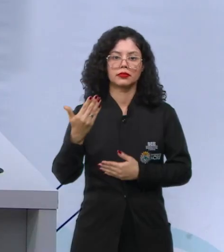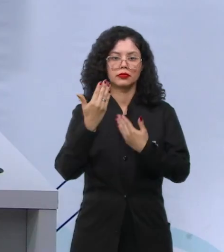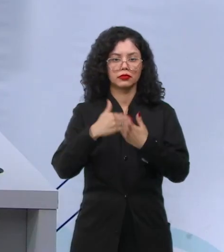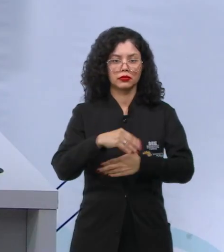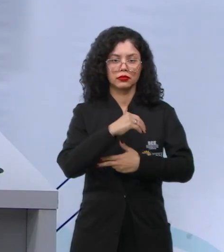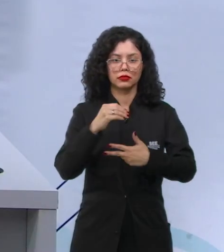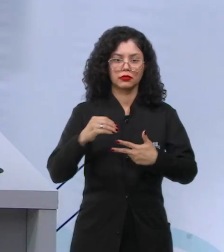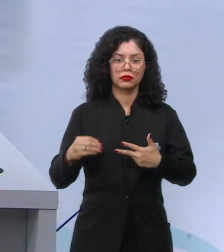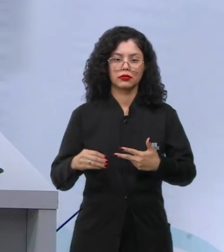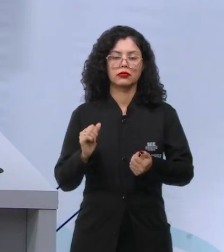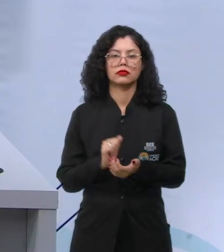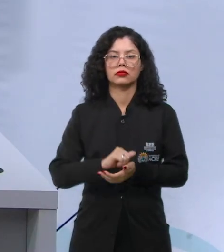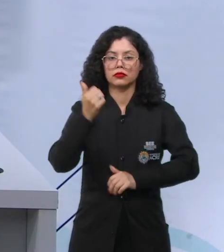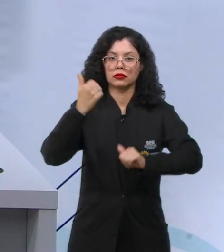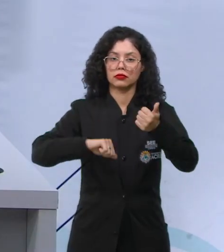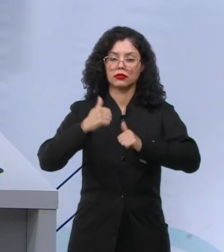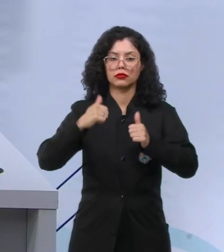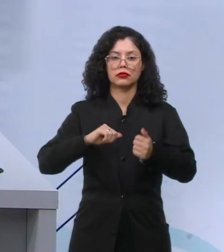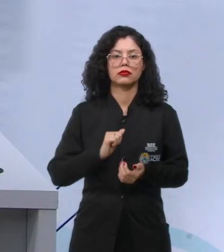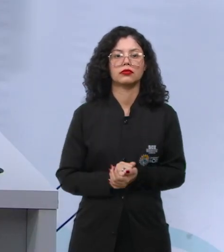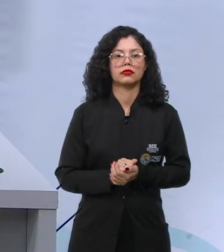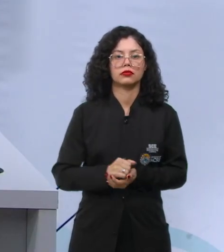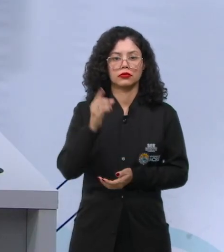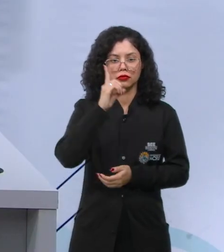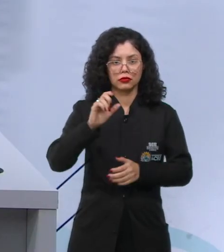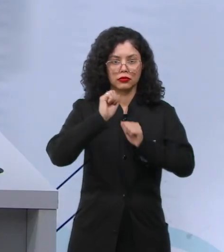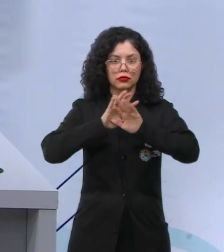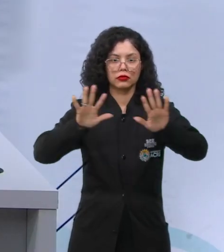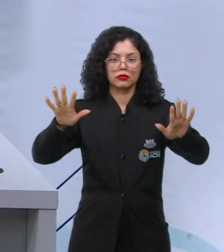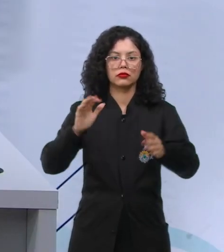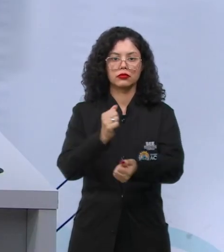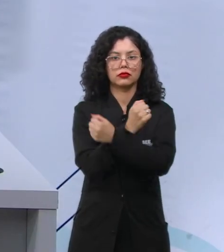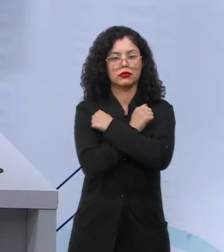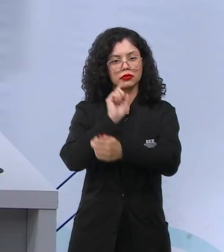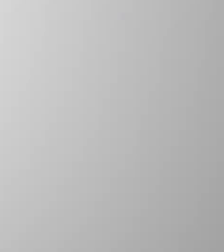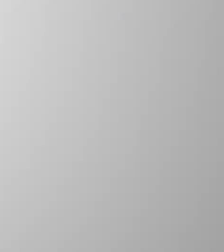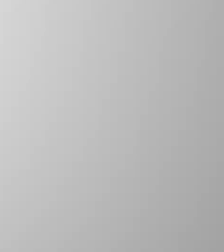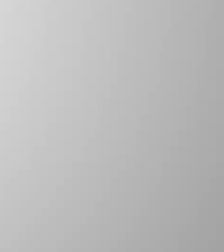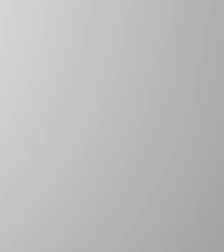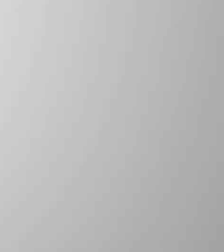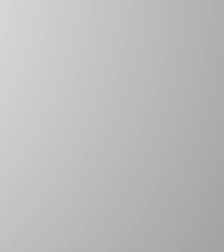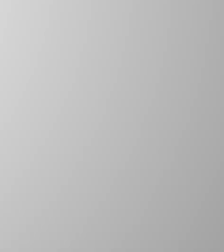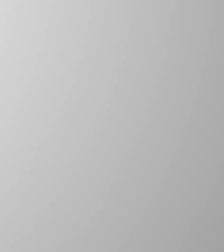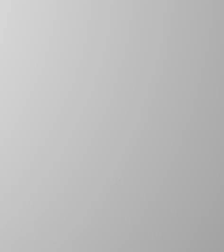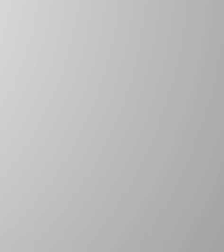provas aí, as avaliações do Enem. Fiquem com Deus, um abraço e até a próxima.